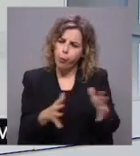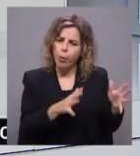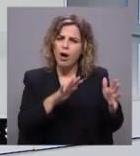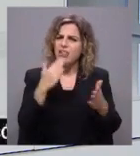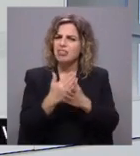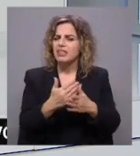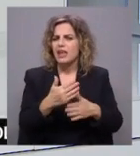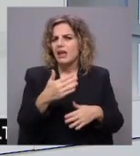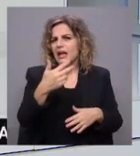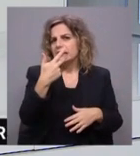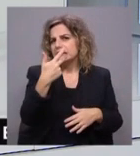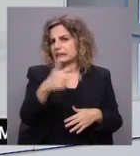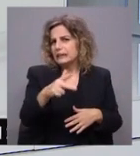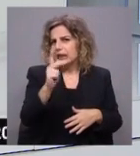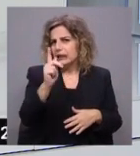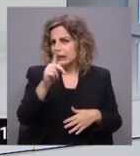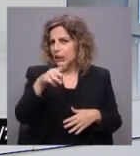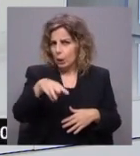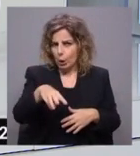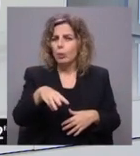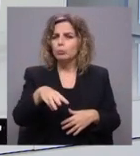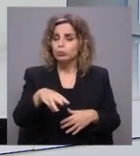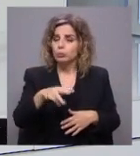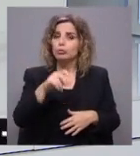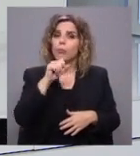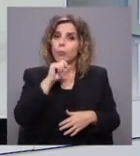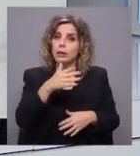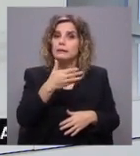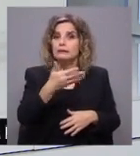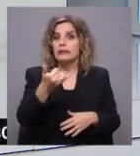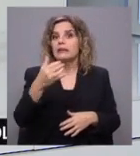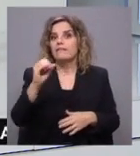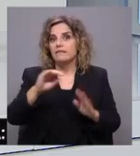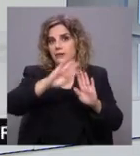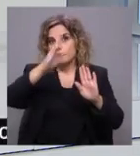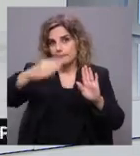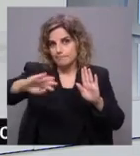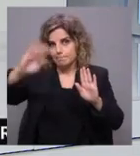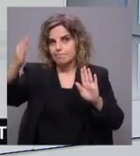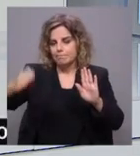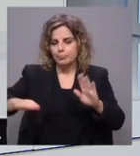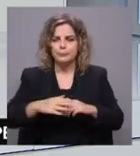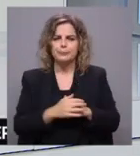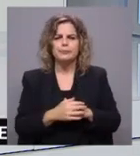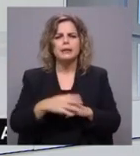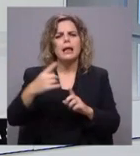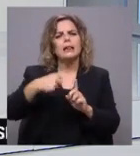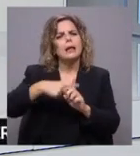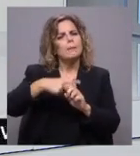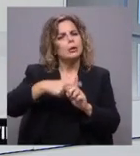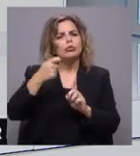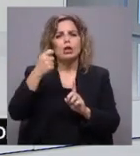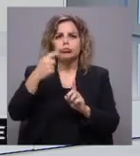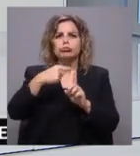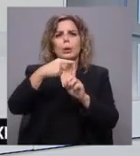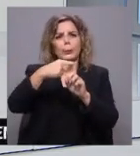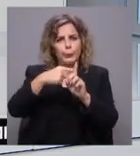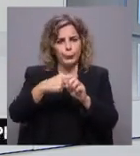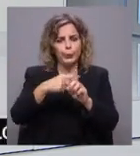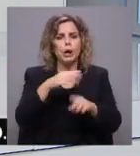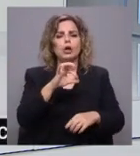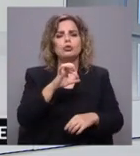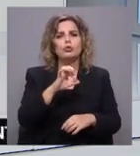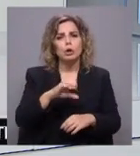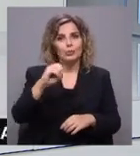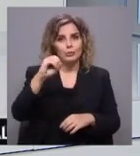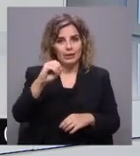100 km por hora, podendo atingir 120 nas terras altas. Quanto à temperatura, uma ligeira descida com 18 graus